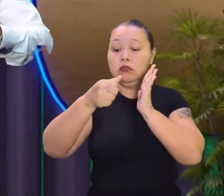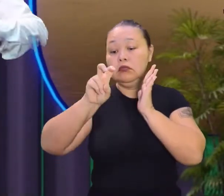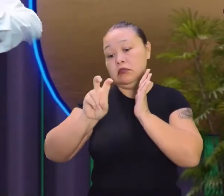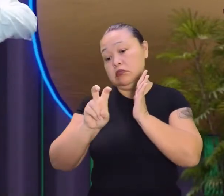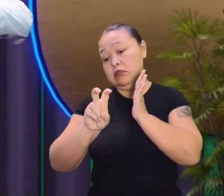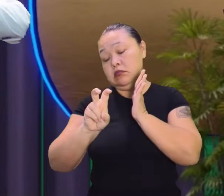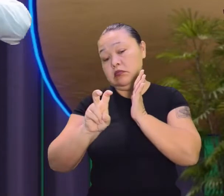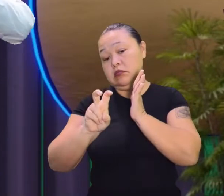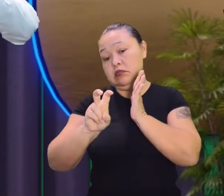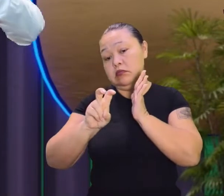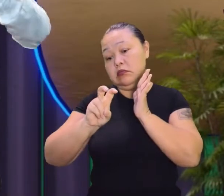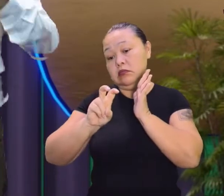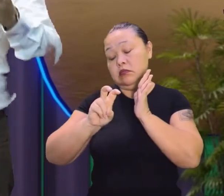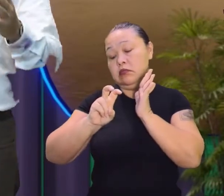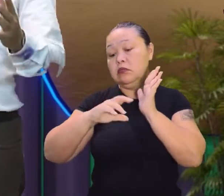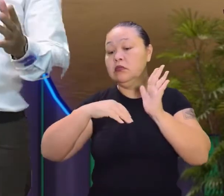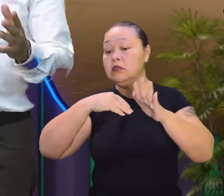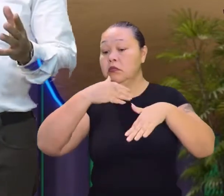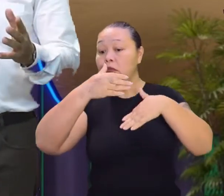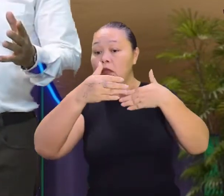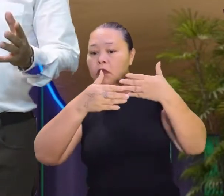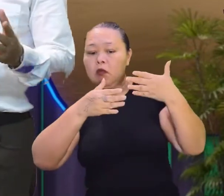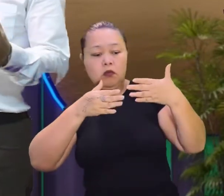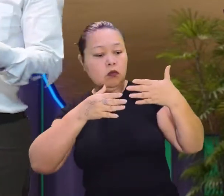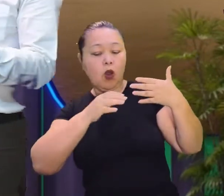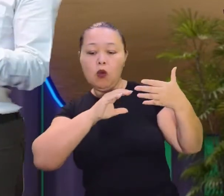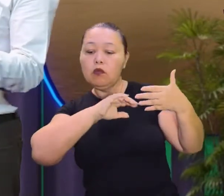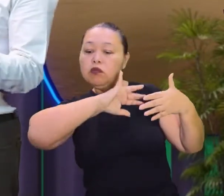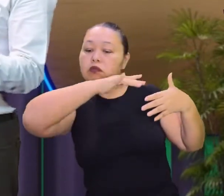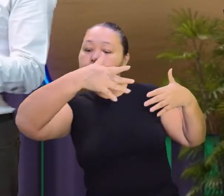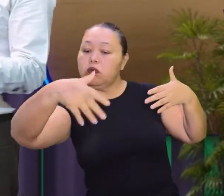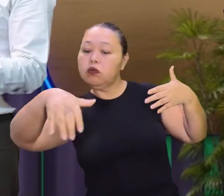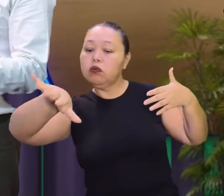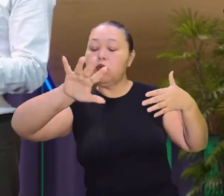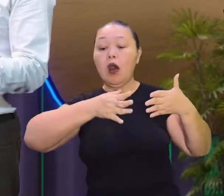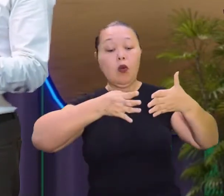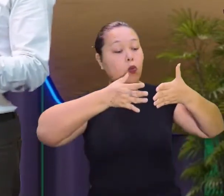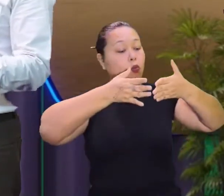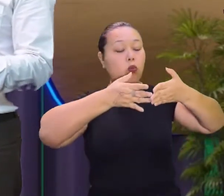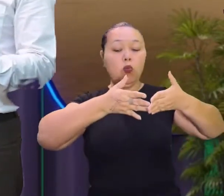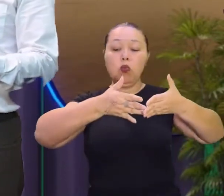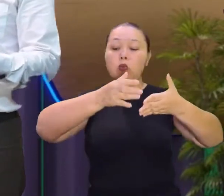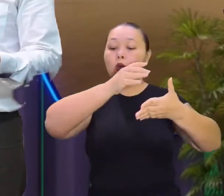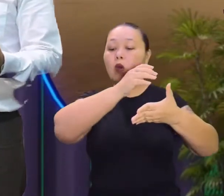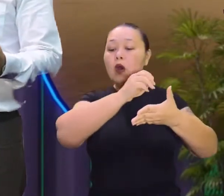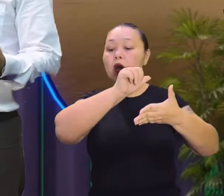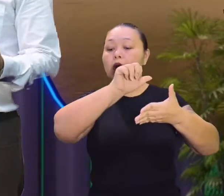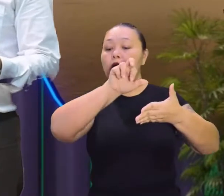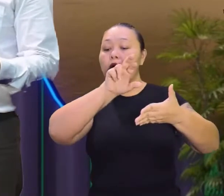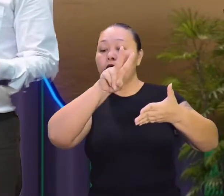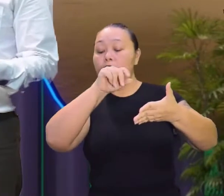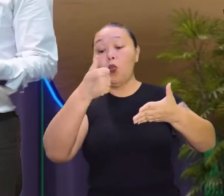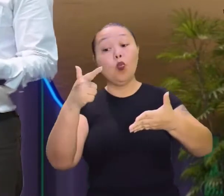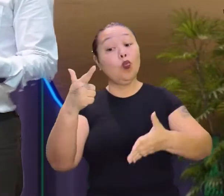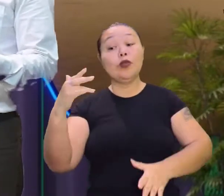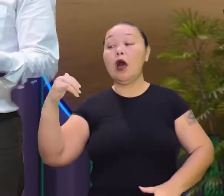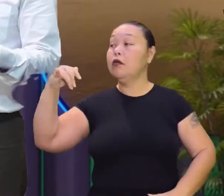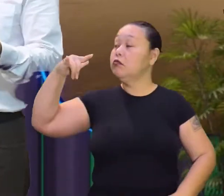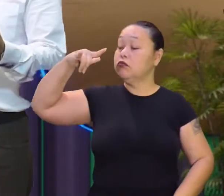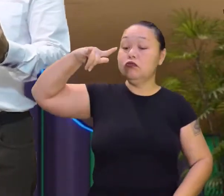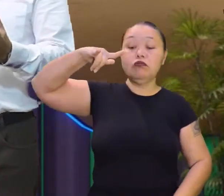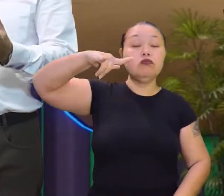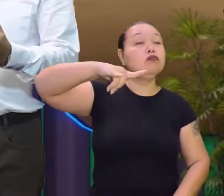XV, para atravessar o oceano, era em caravelas. Caravelas. Não existia avião.